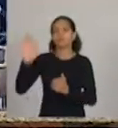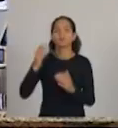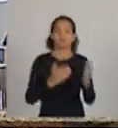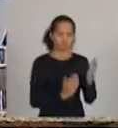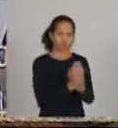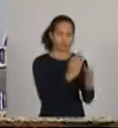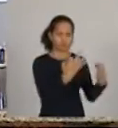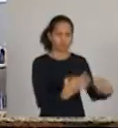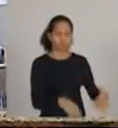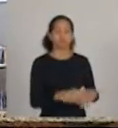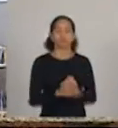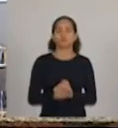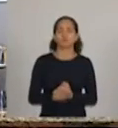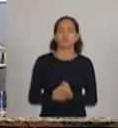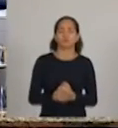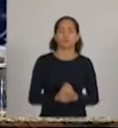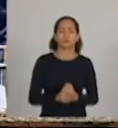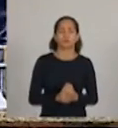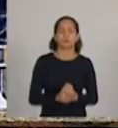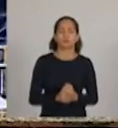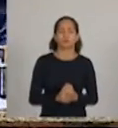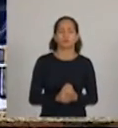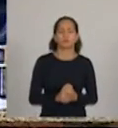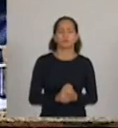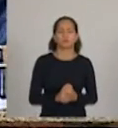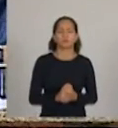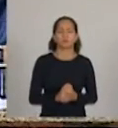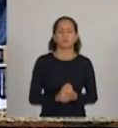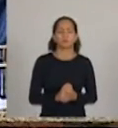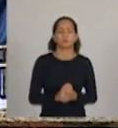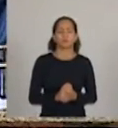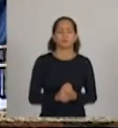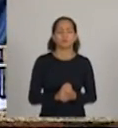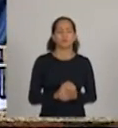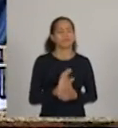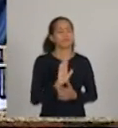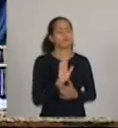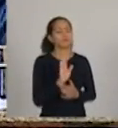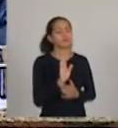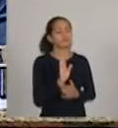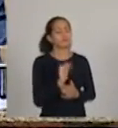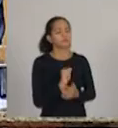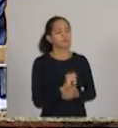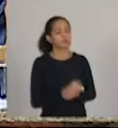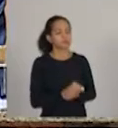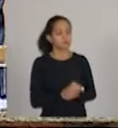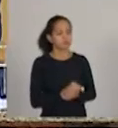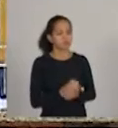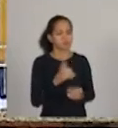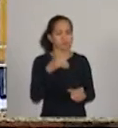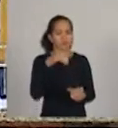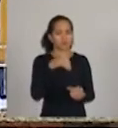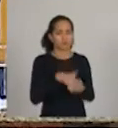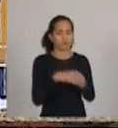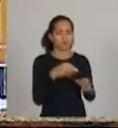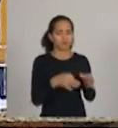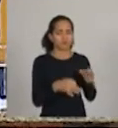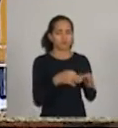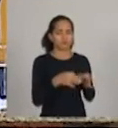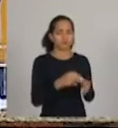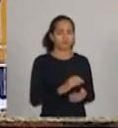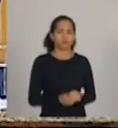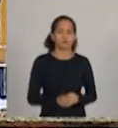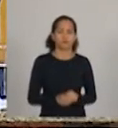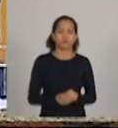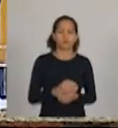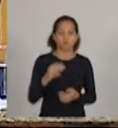Aprovado. Passamos, então, à fase da ordem do dia. Queria justificar o voto. Para justificar o voto, Emílio Mameli. Vai